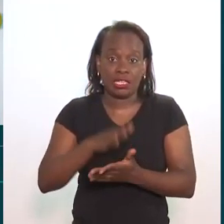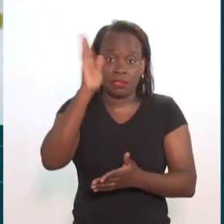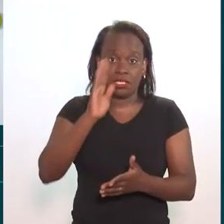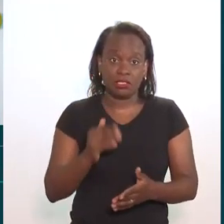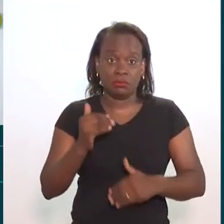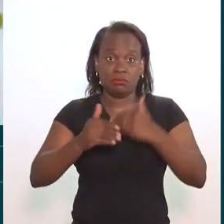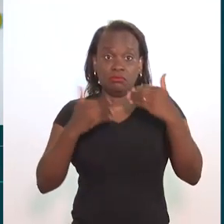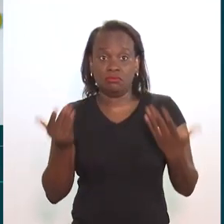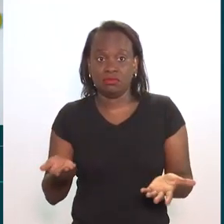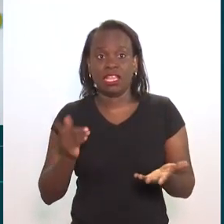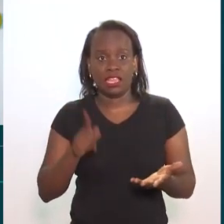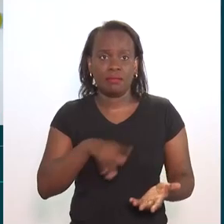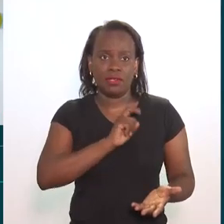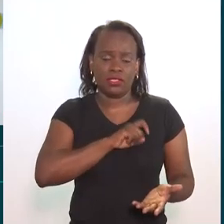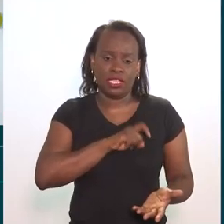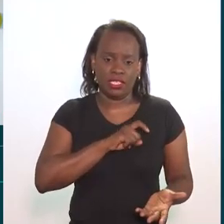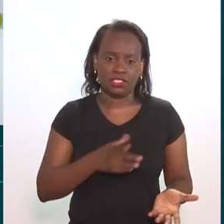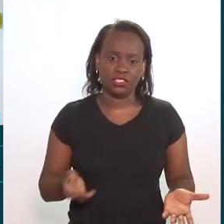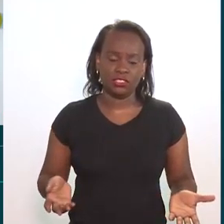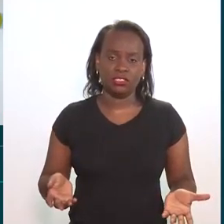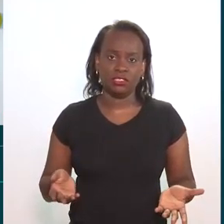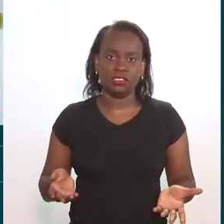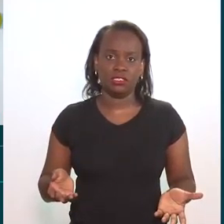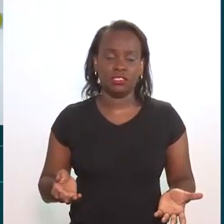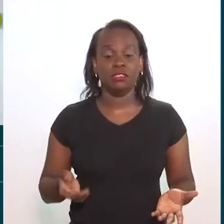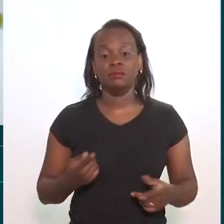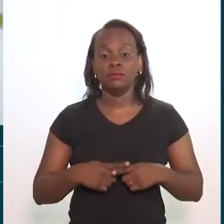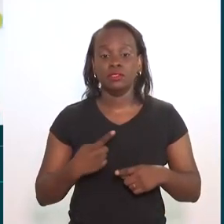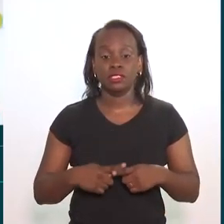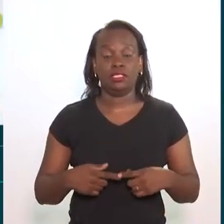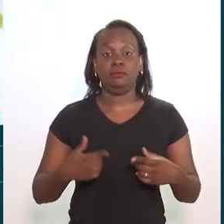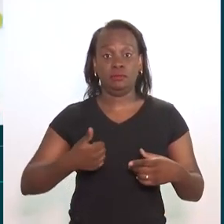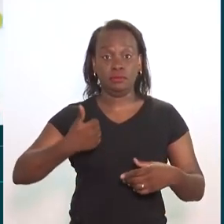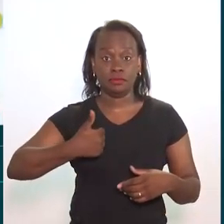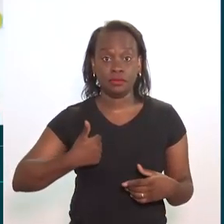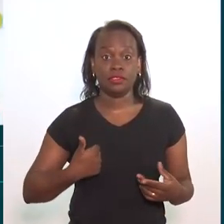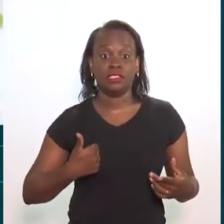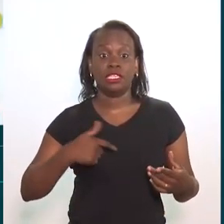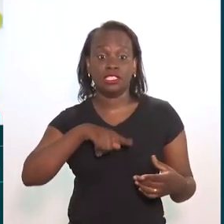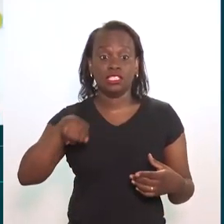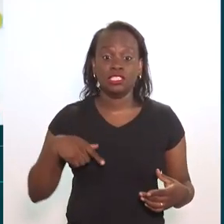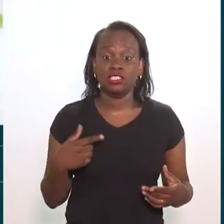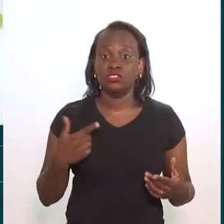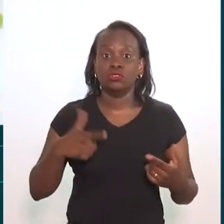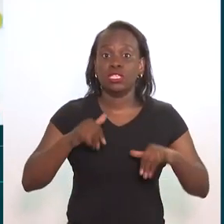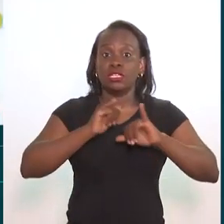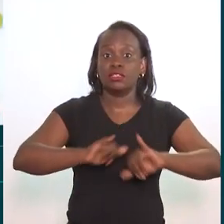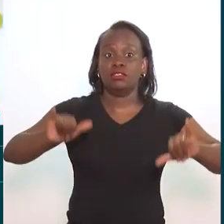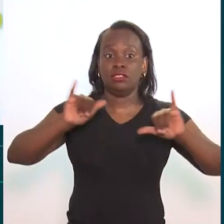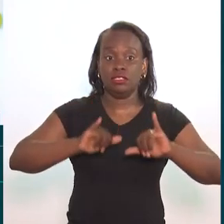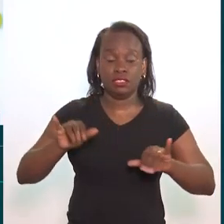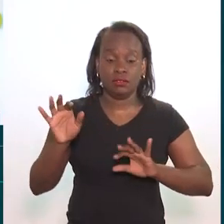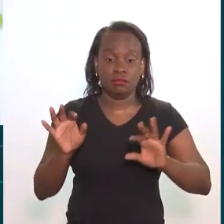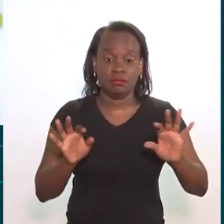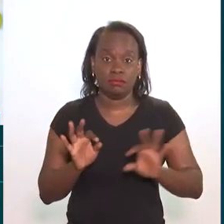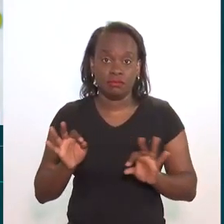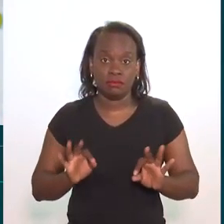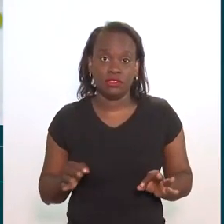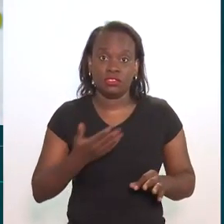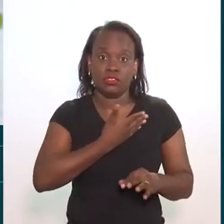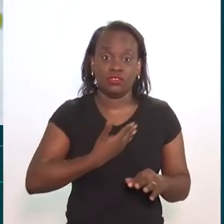para a nação. Isso é de uma maldade. Por quê? Primeiro porque a gente não divulga, né? Eu estou falando a